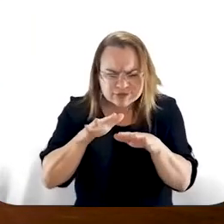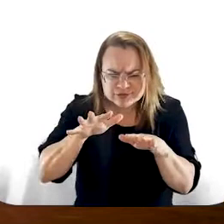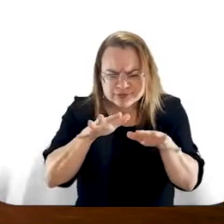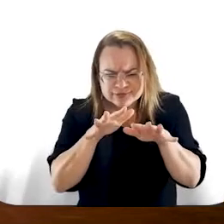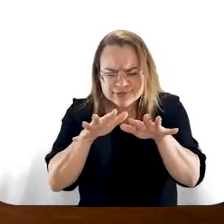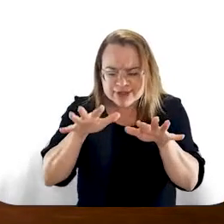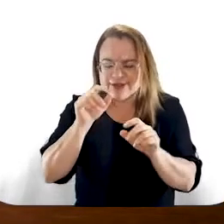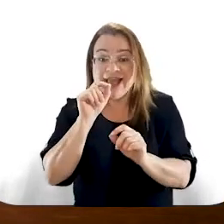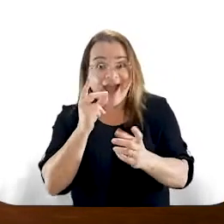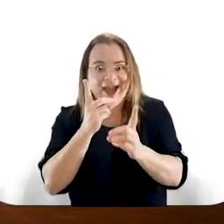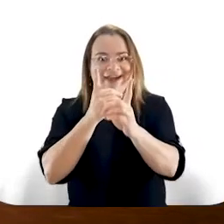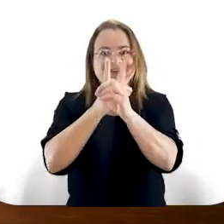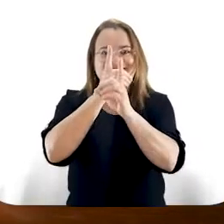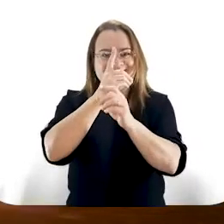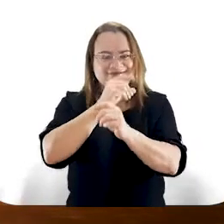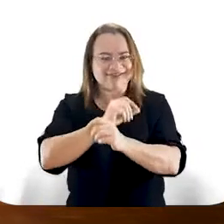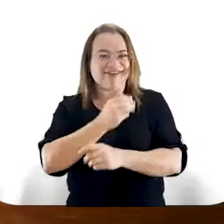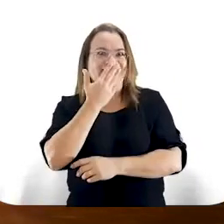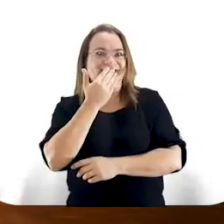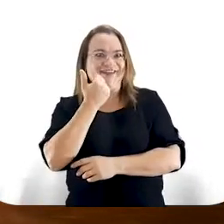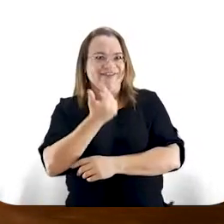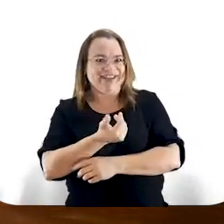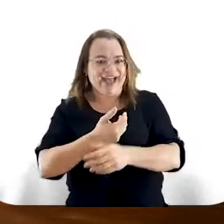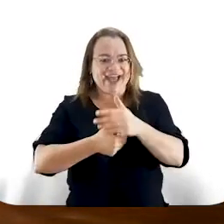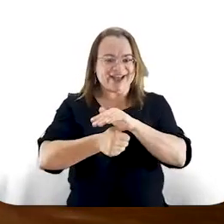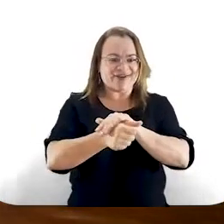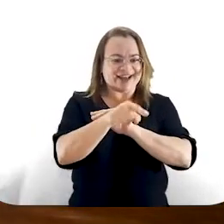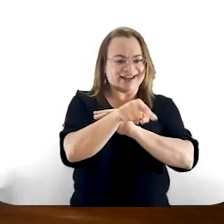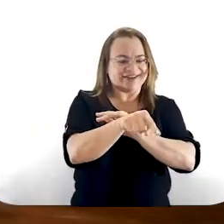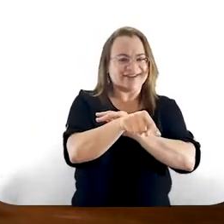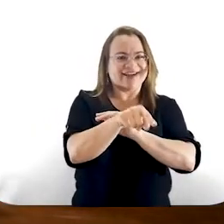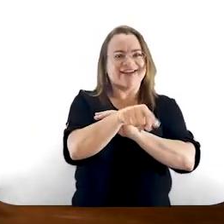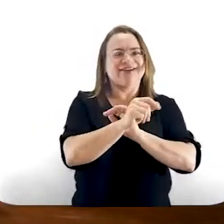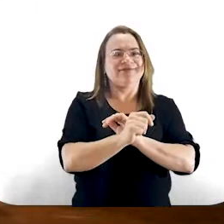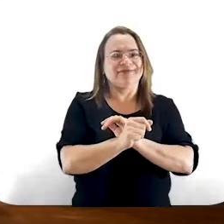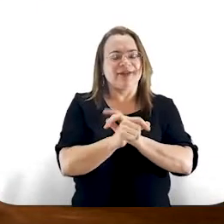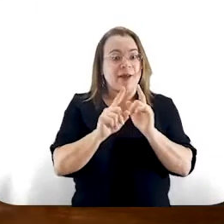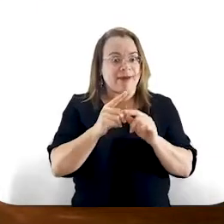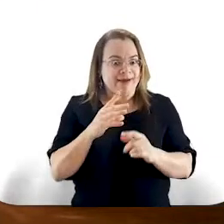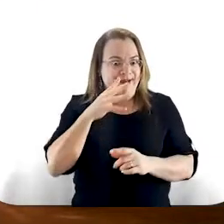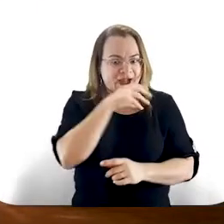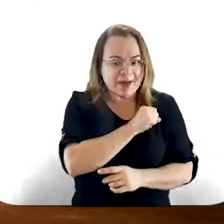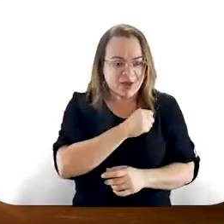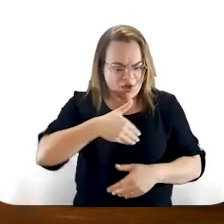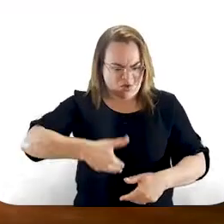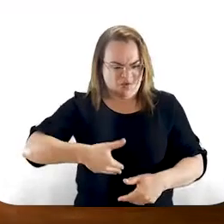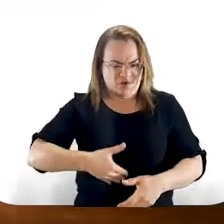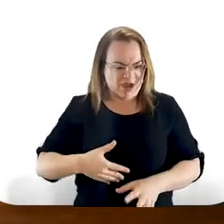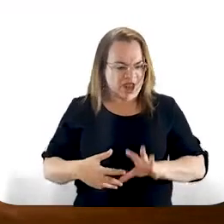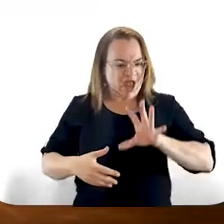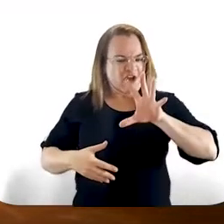andando. E encontrou a comida que o cargo tinha colocado na armadilha. Mas que depressa, com fome,